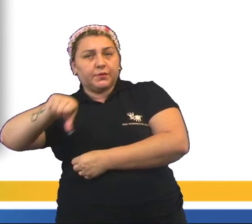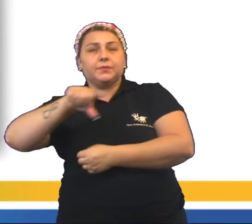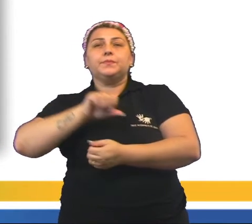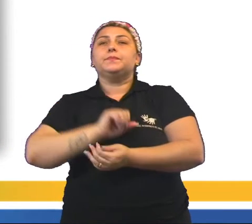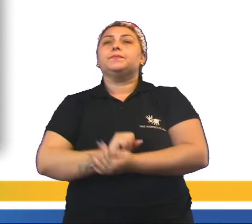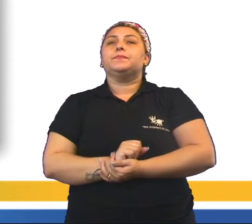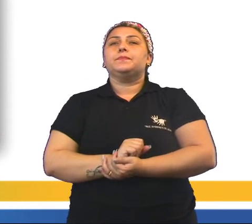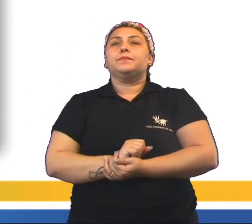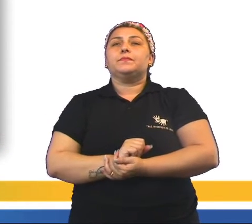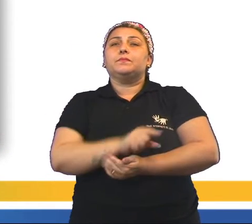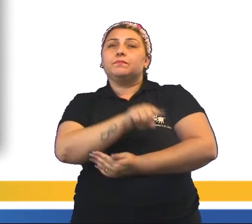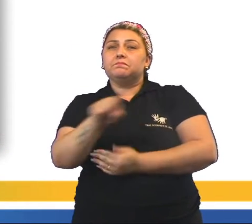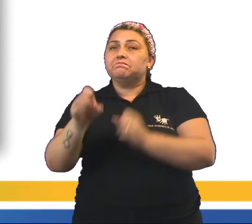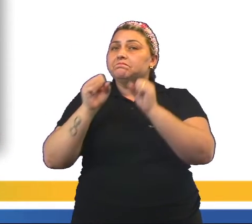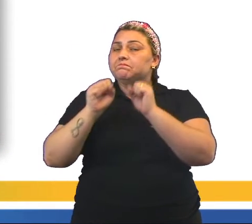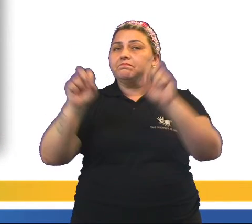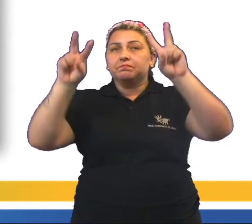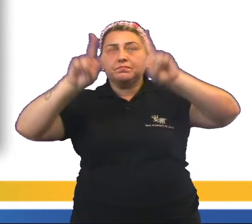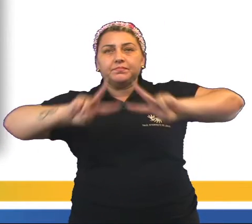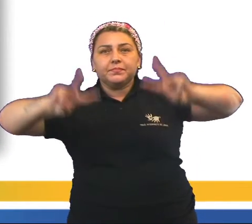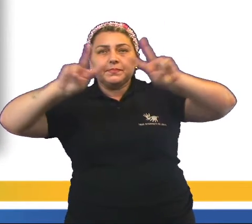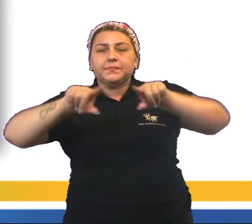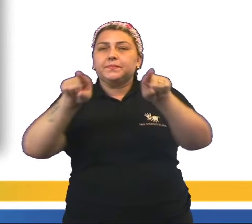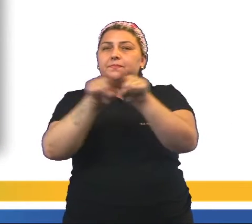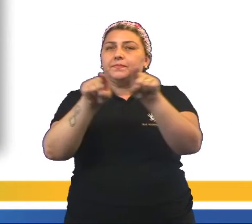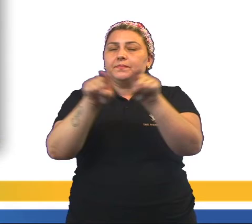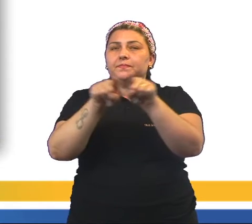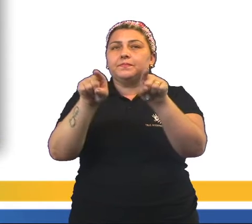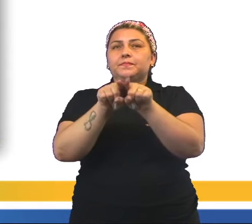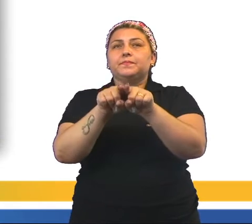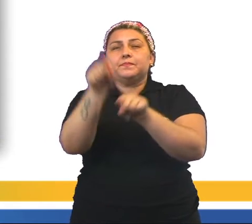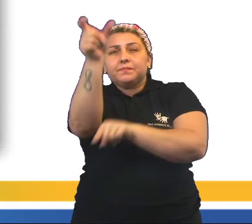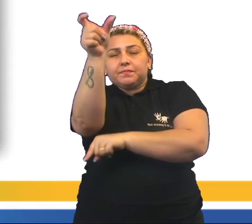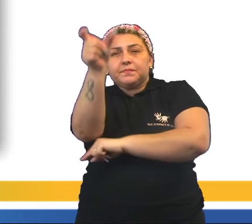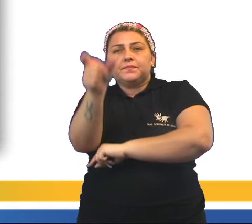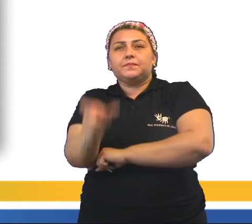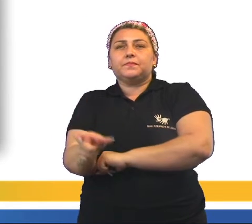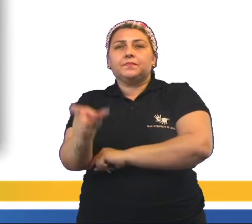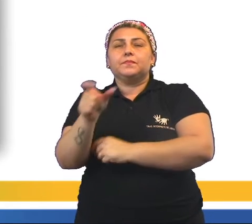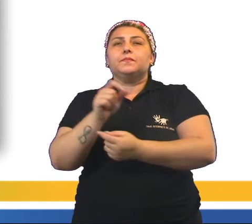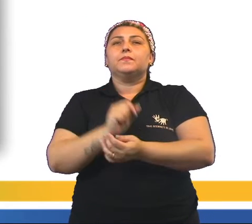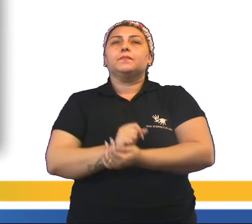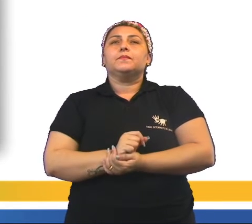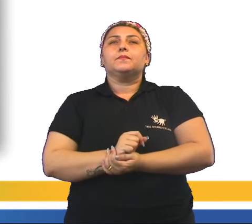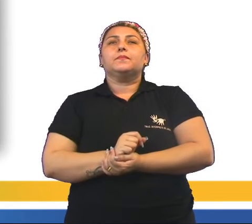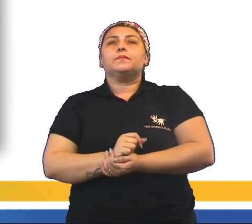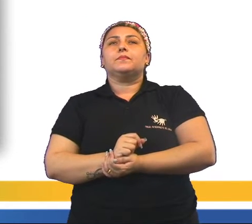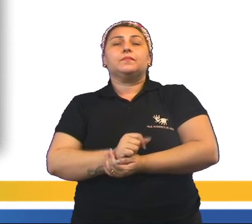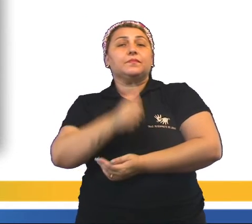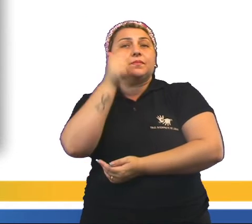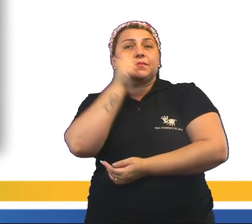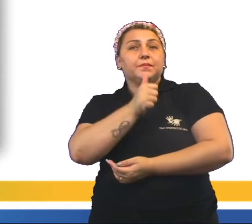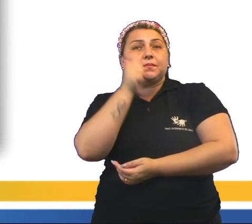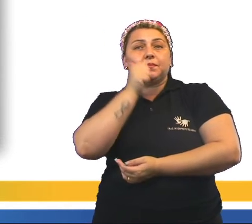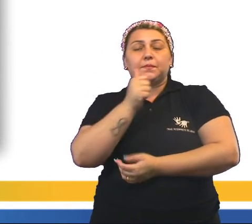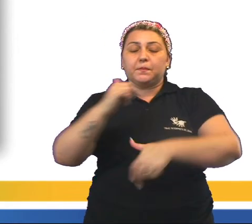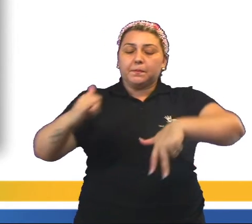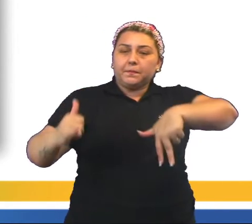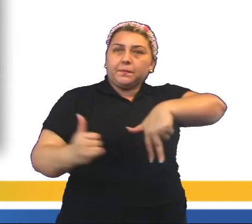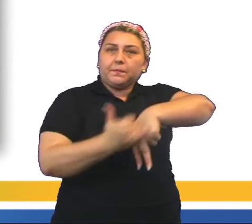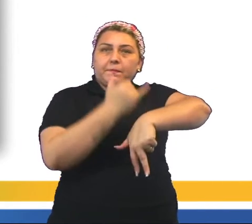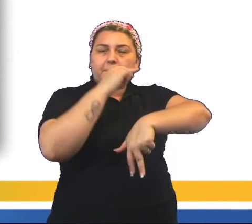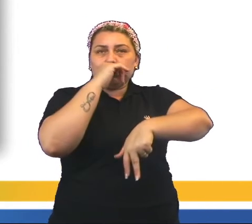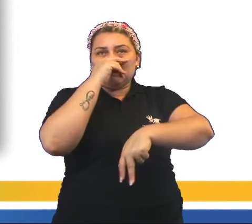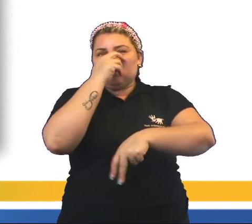2019. E aí vocês podem visualizar na coluna do meio, digamos assim, o perfil dessas mulheres que são